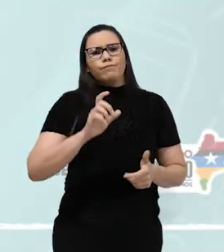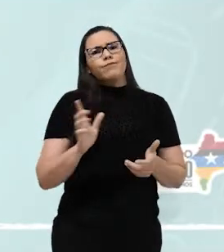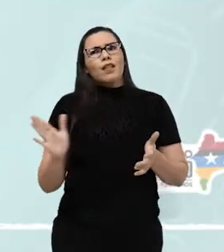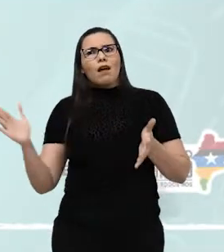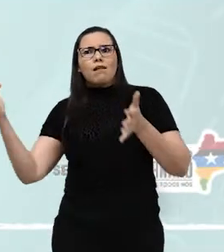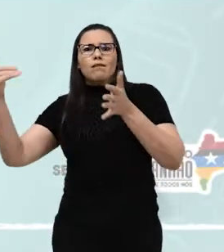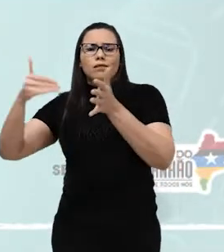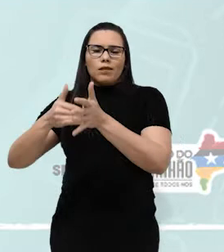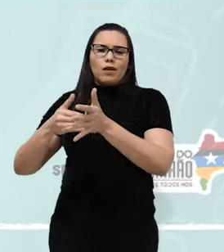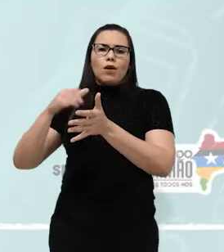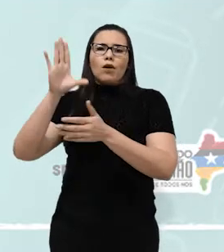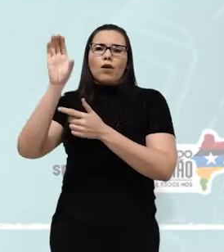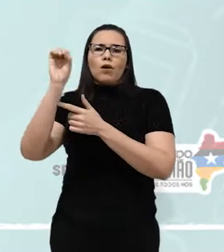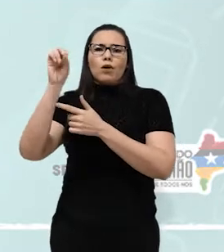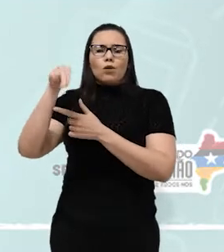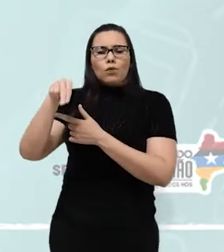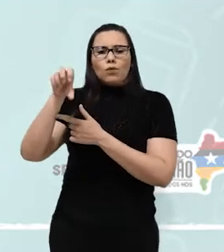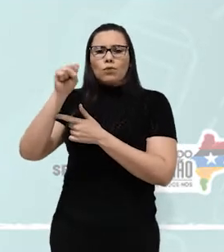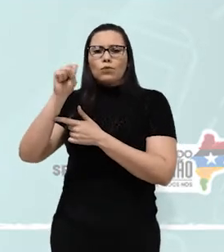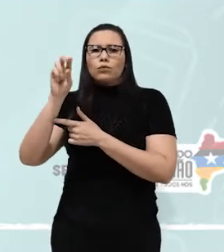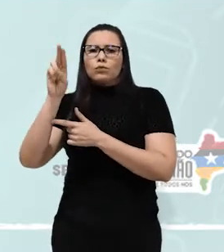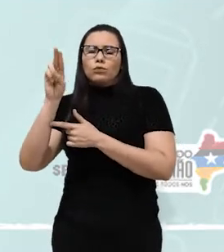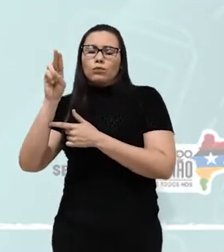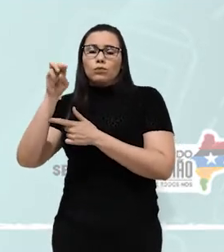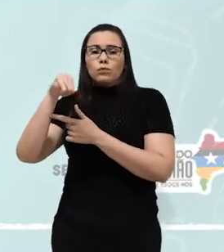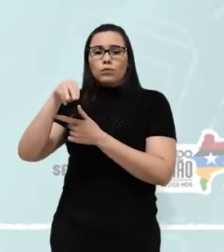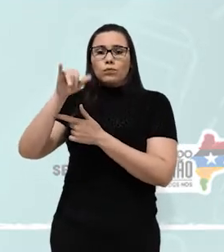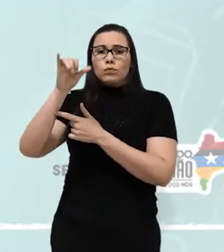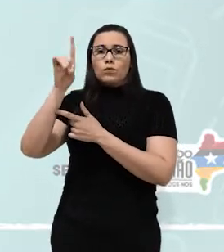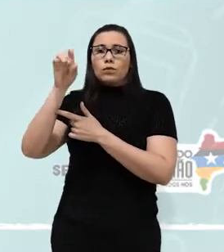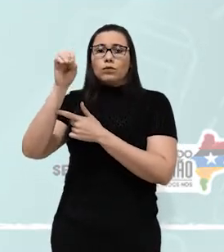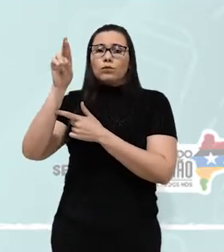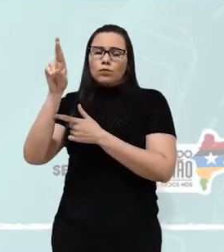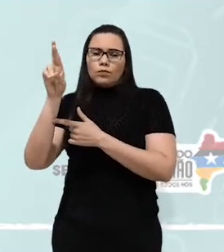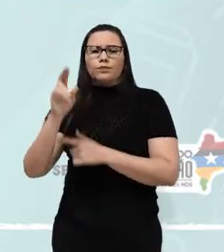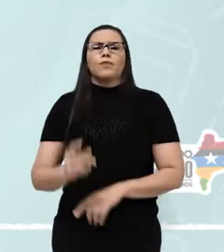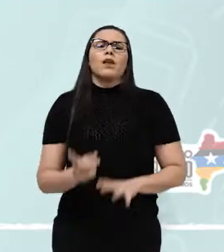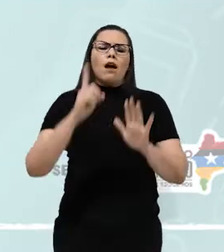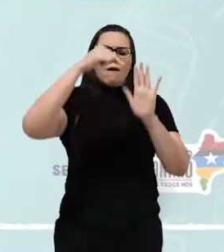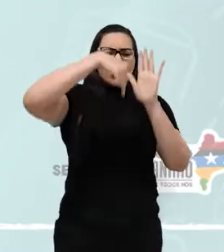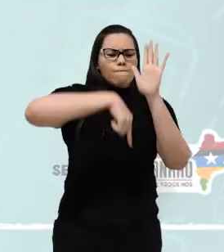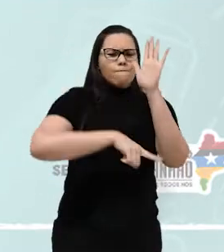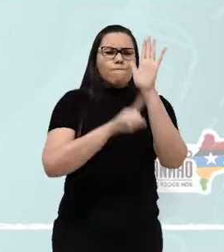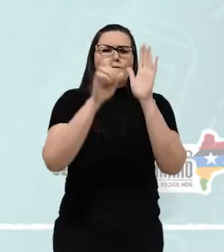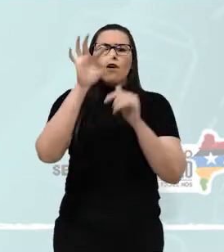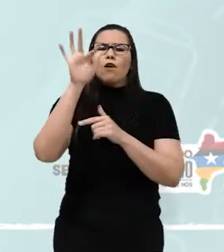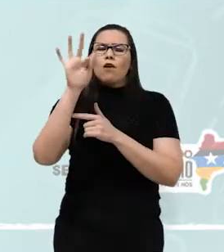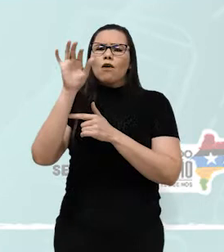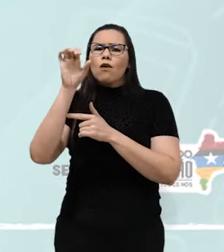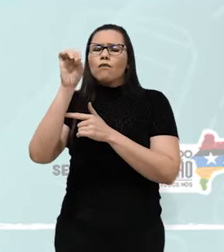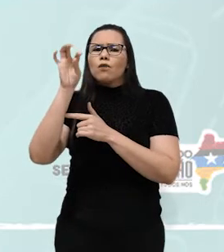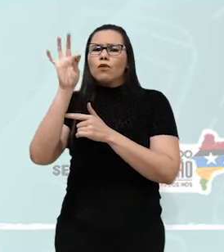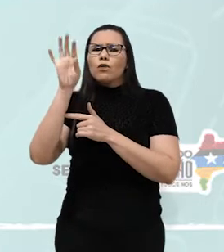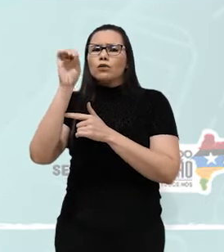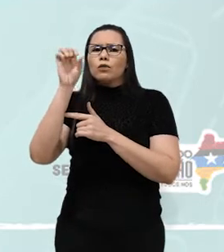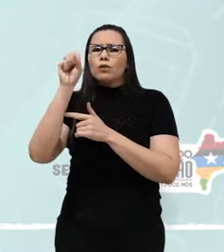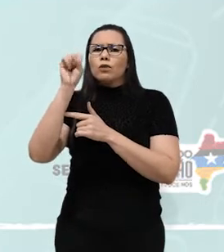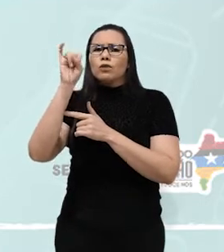Como é que acontece essa fotossíntese, né? Como é que a energia luminosa do Sol ela é absorvida?